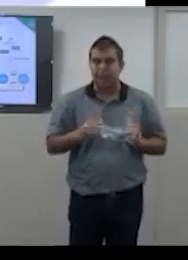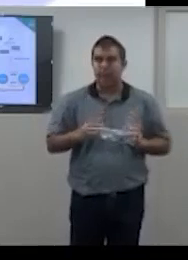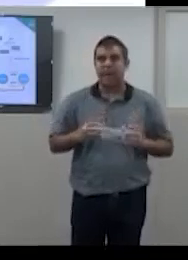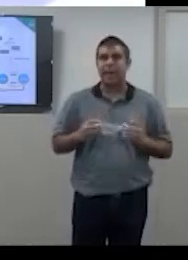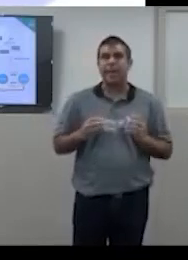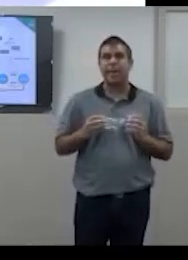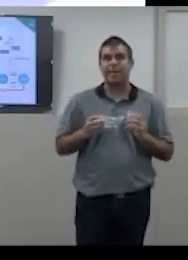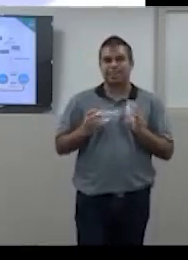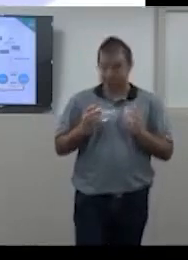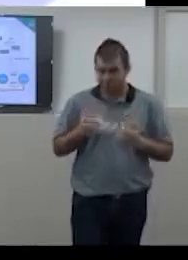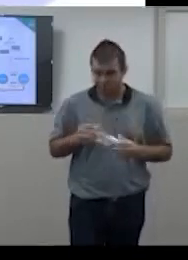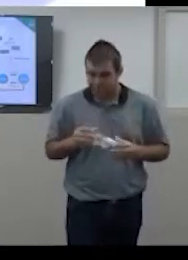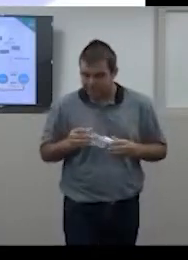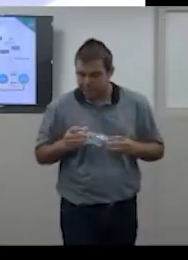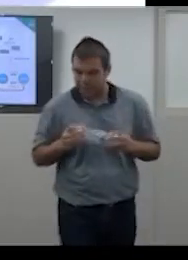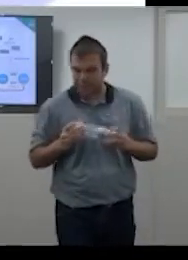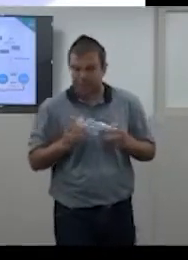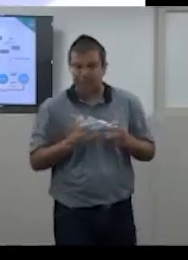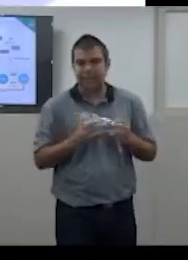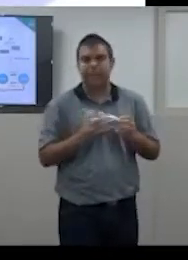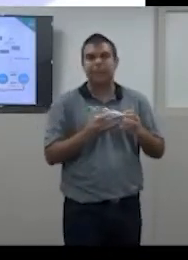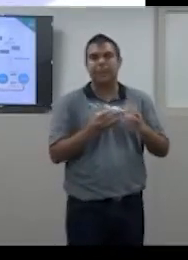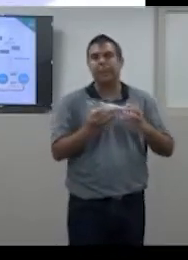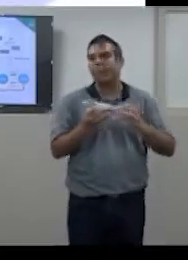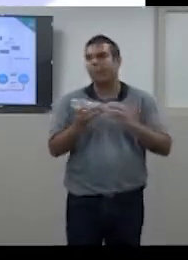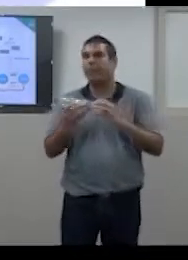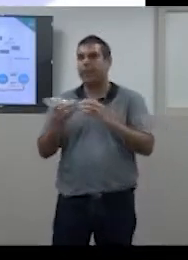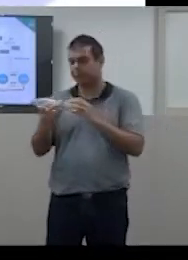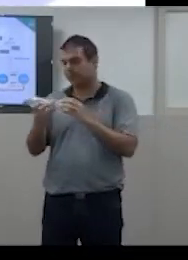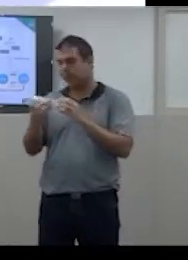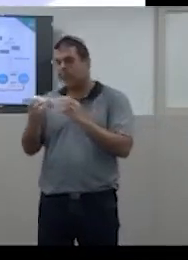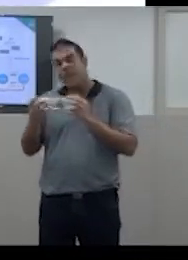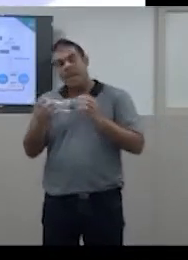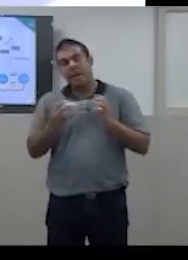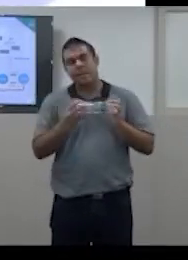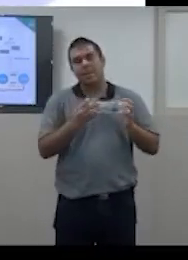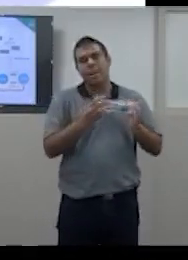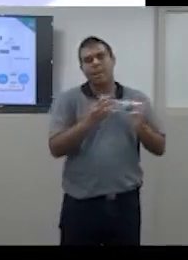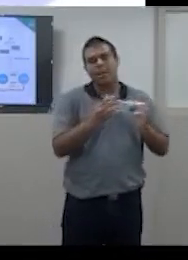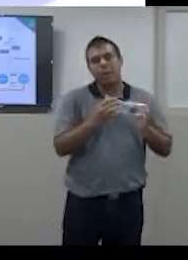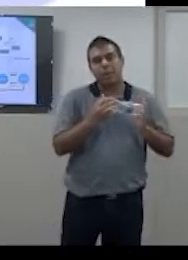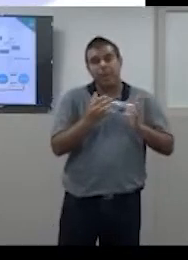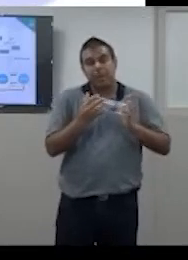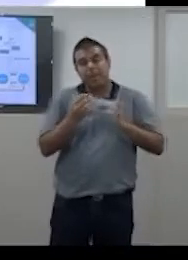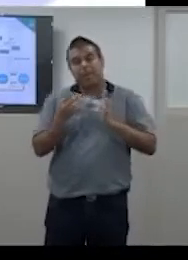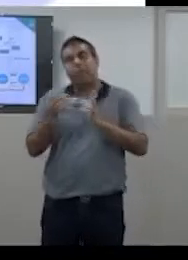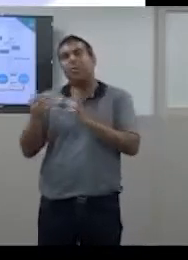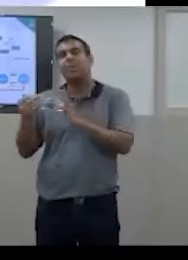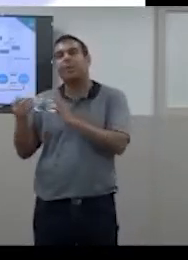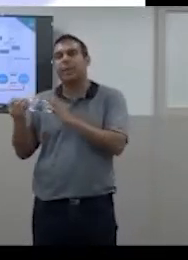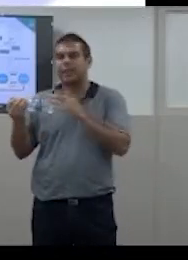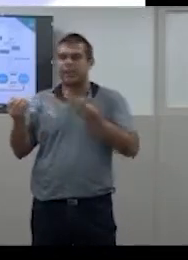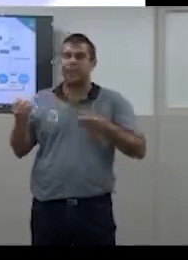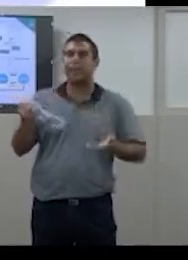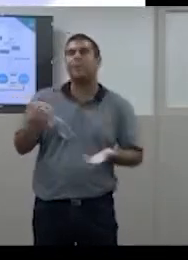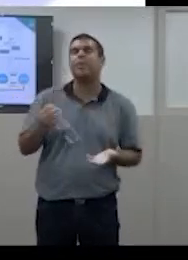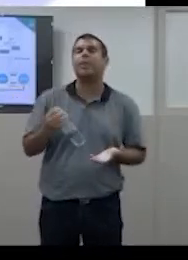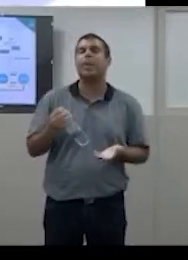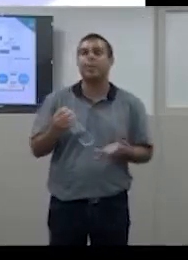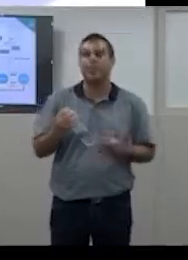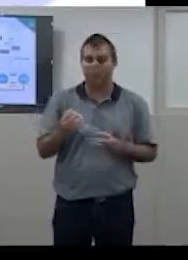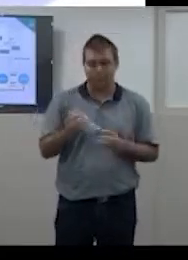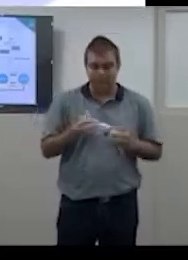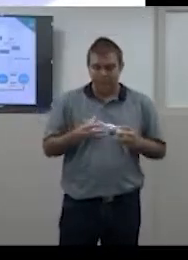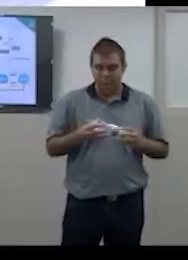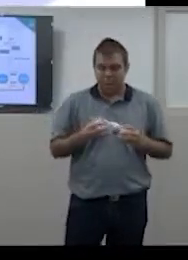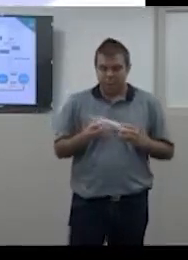ali, pessoal, vamos imaginar assim que ela está transitando pelo espaço. E essa bola de gelo se aproxima de uma estrela. Vamos pegar a